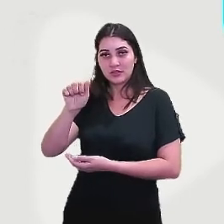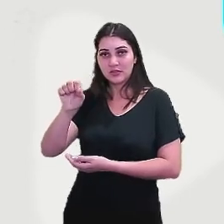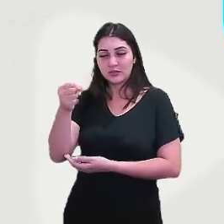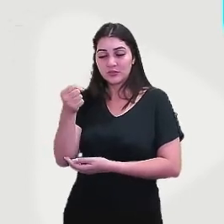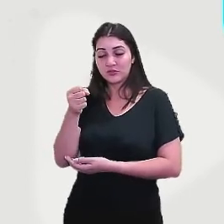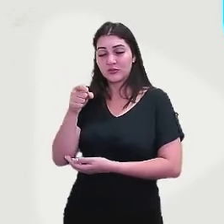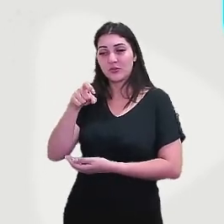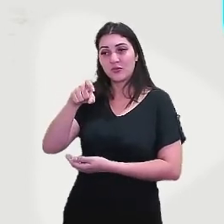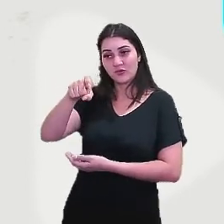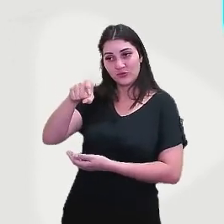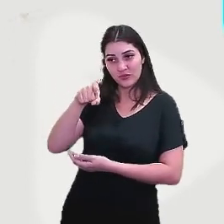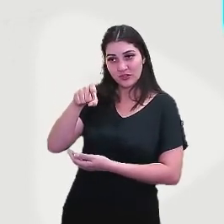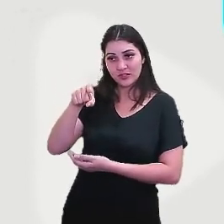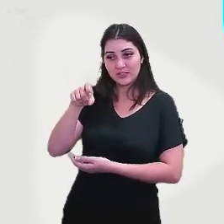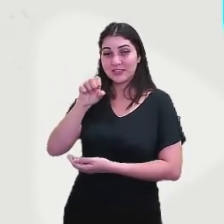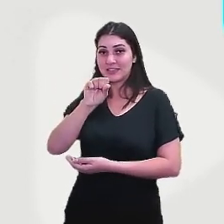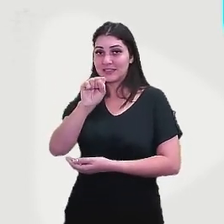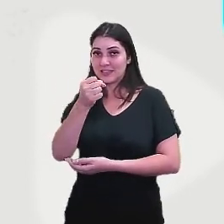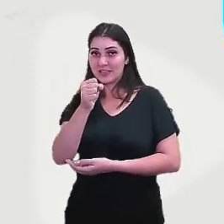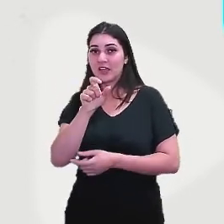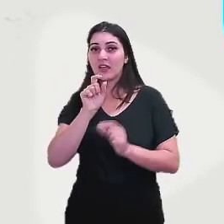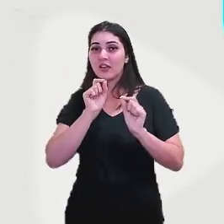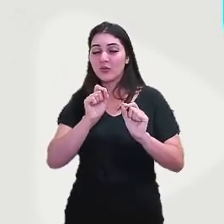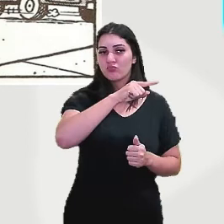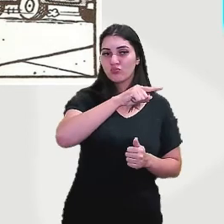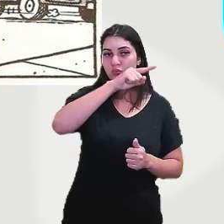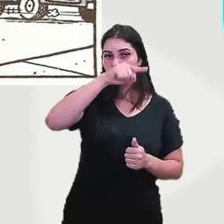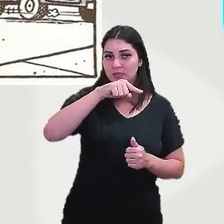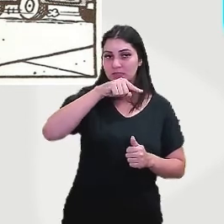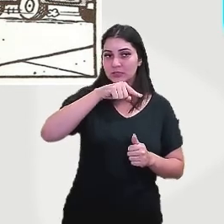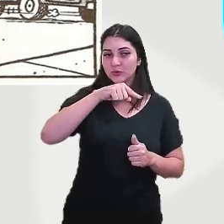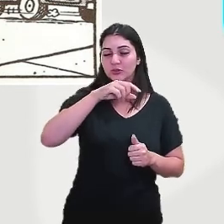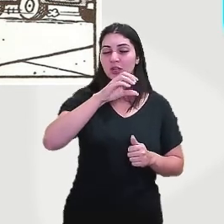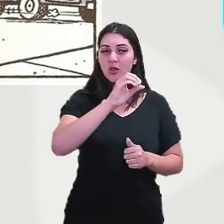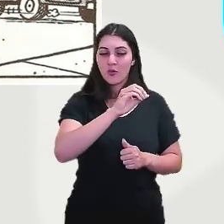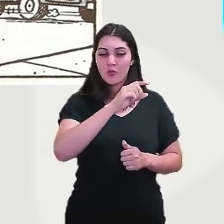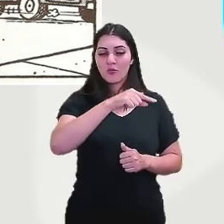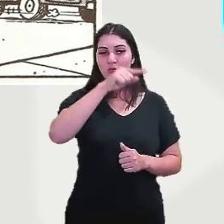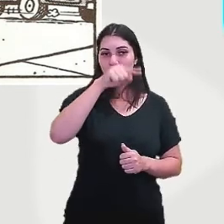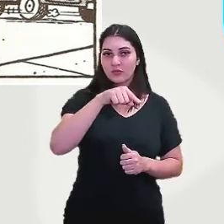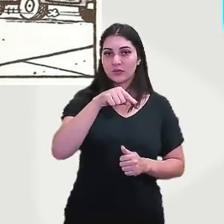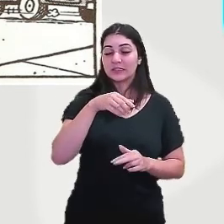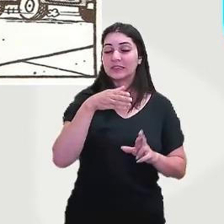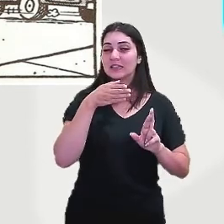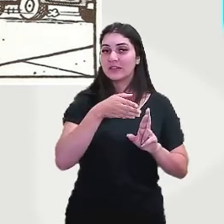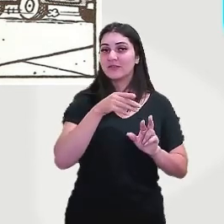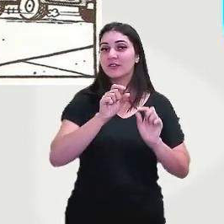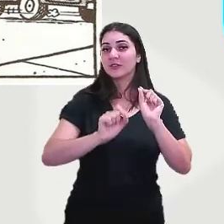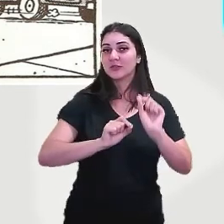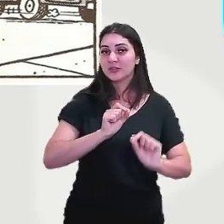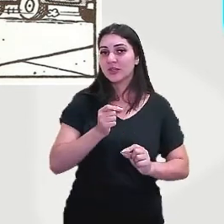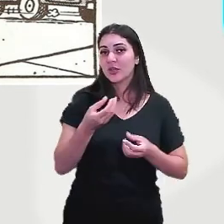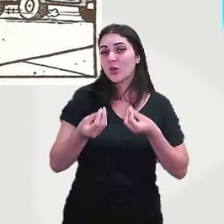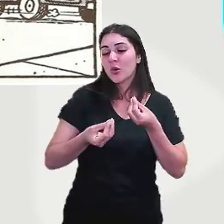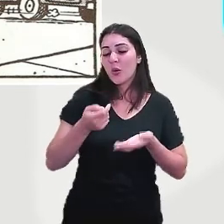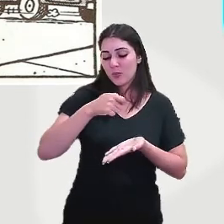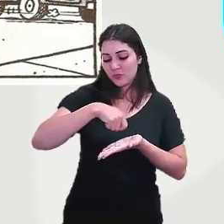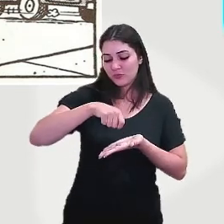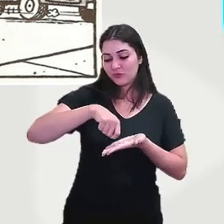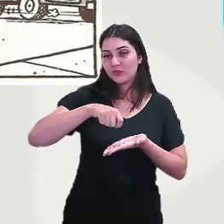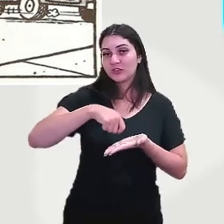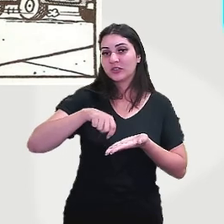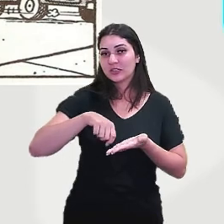é aquele cochilo que a gente dá após o almoço, uma descansadinha depois que almoça. Então, é cesta dessa